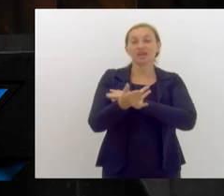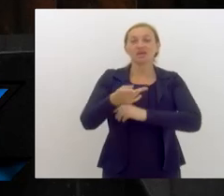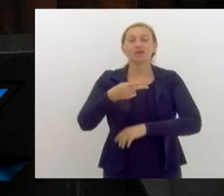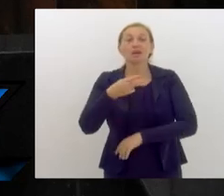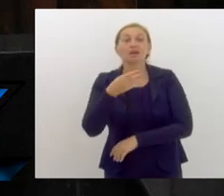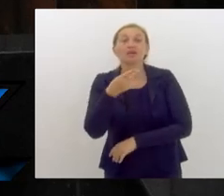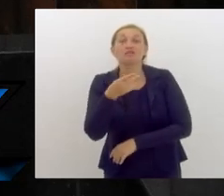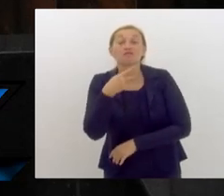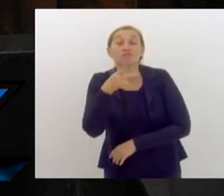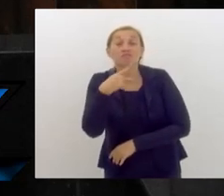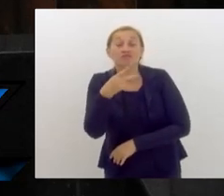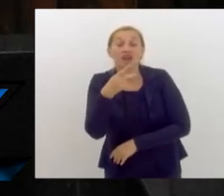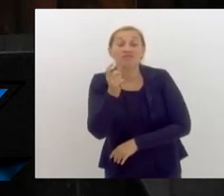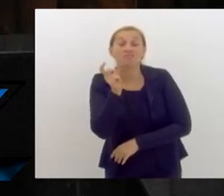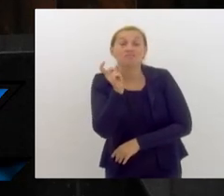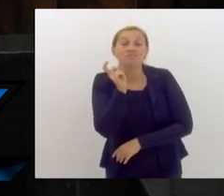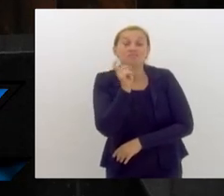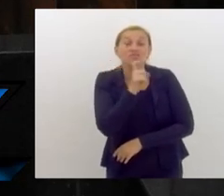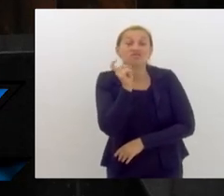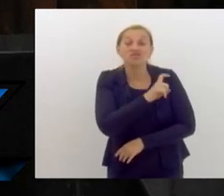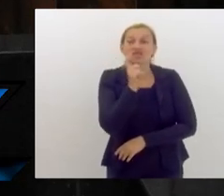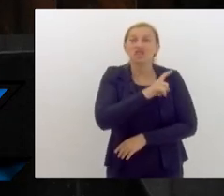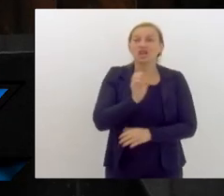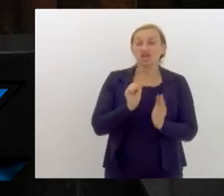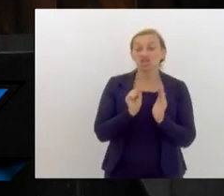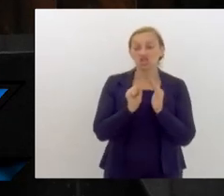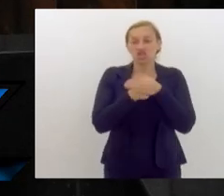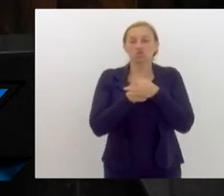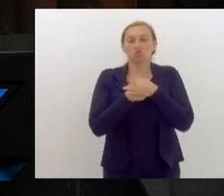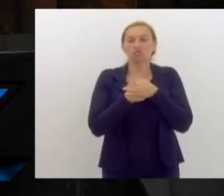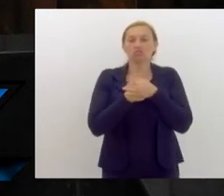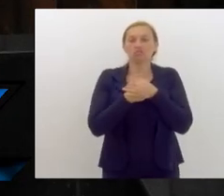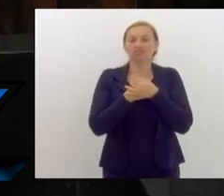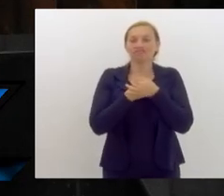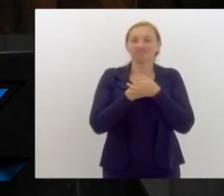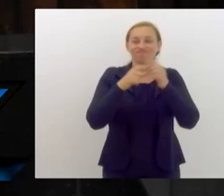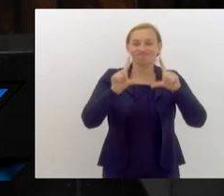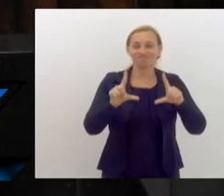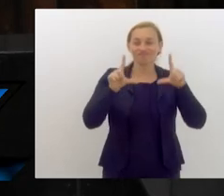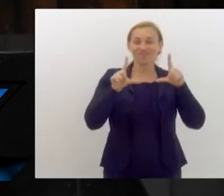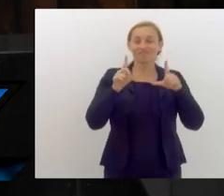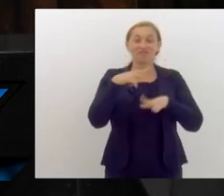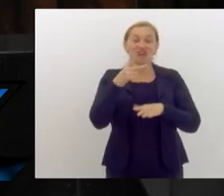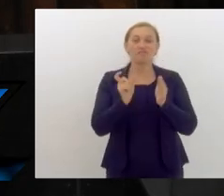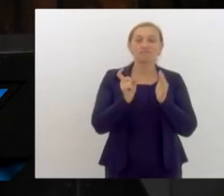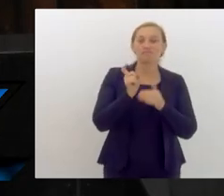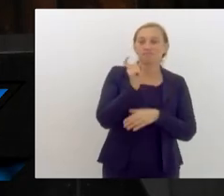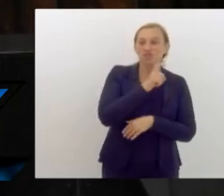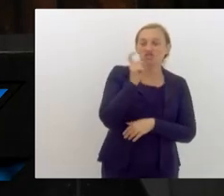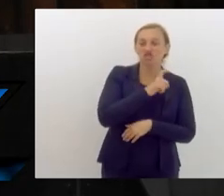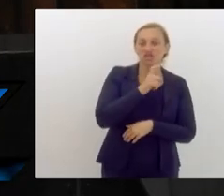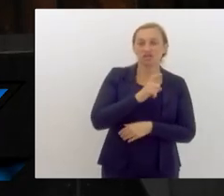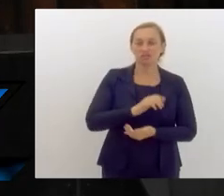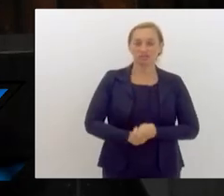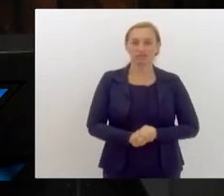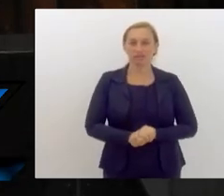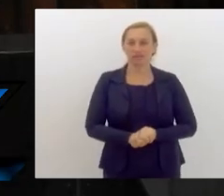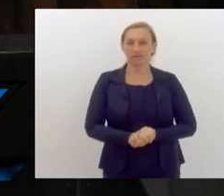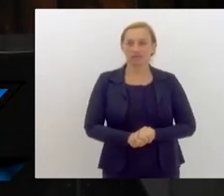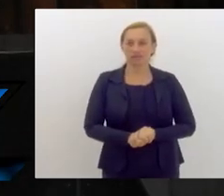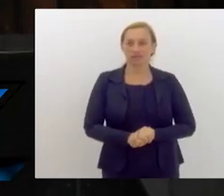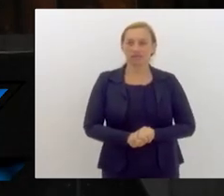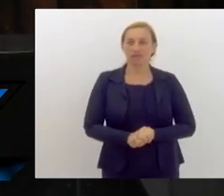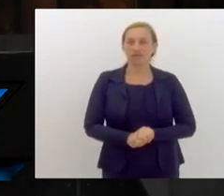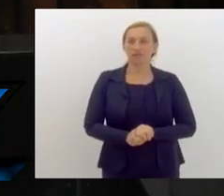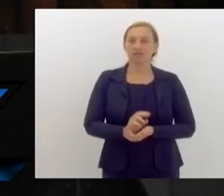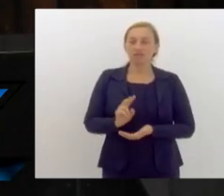mentira que se escondem atrás de uma tela para contar mentira ao invés de levantar